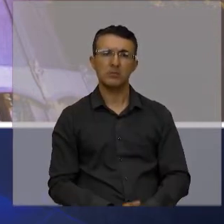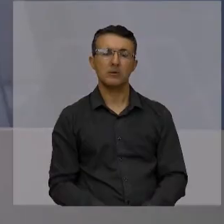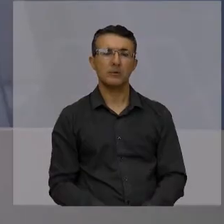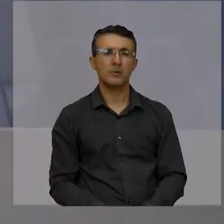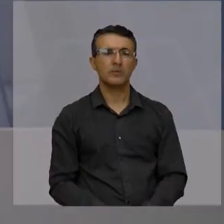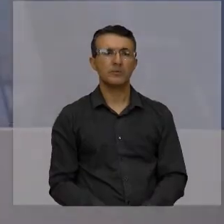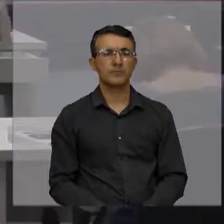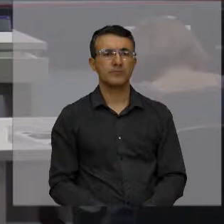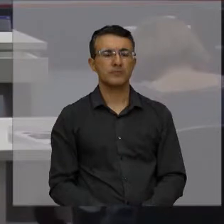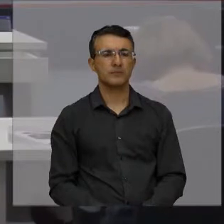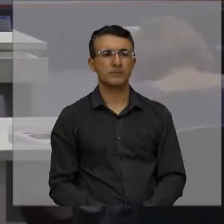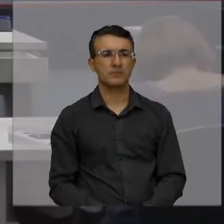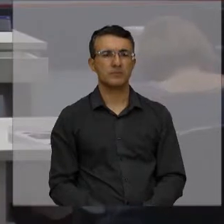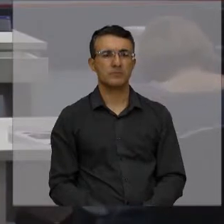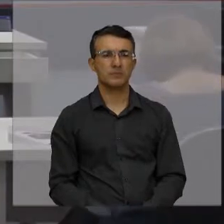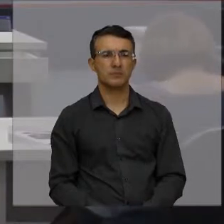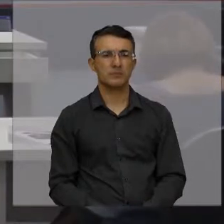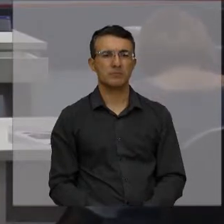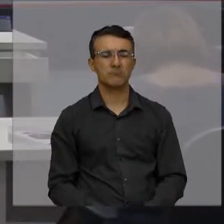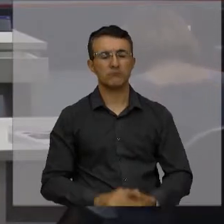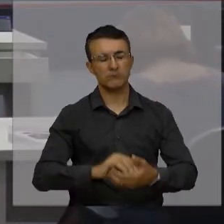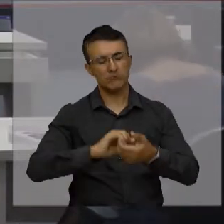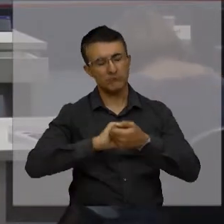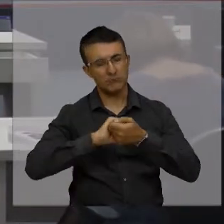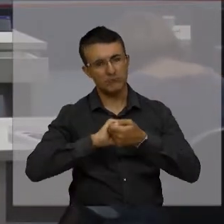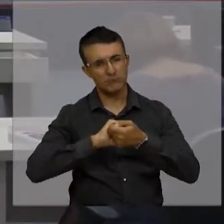Parabéns, vereador Zé Luiz Nunes, sem dúvida,